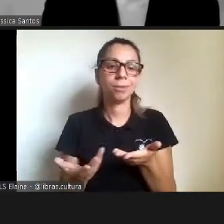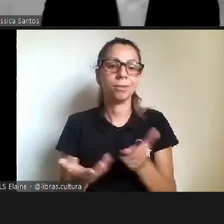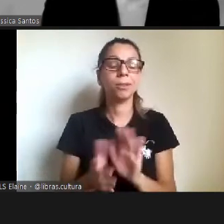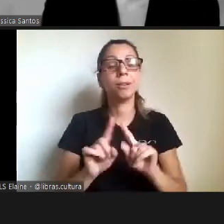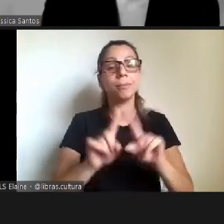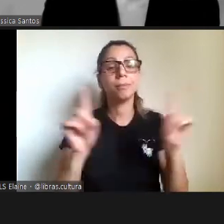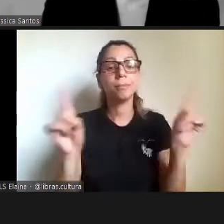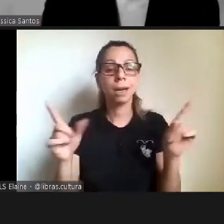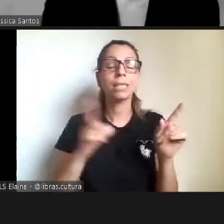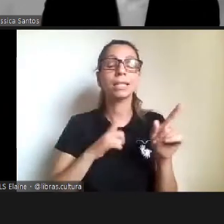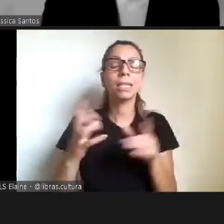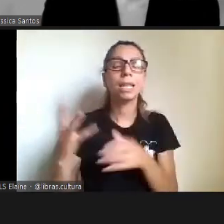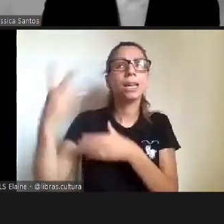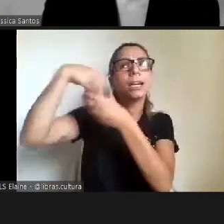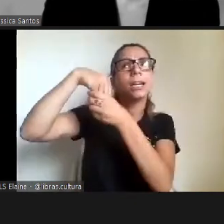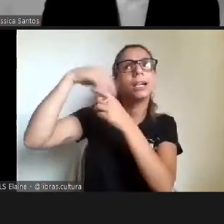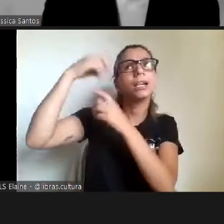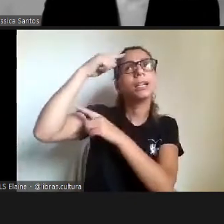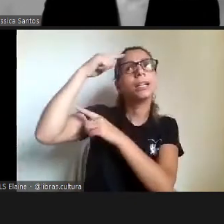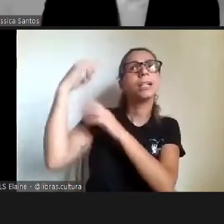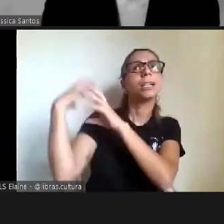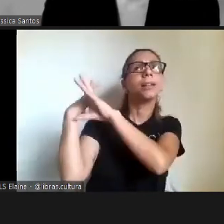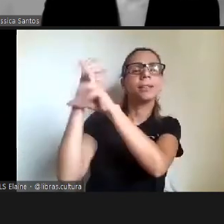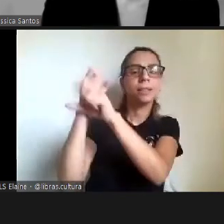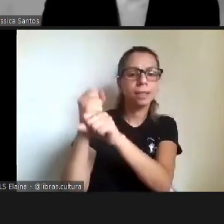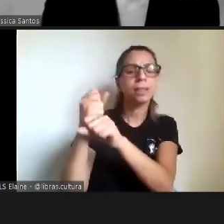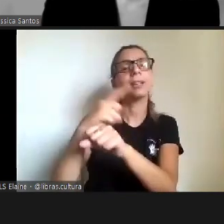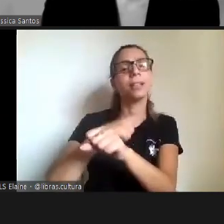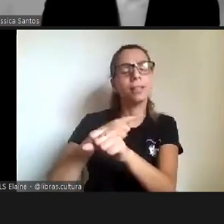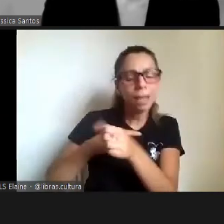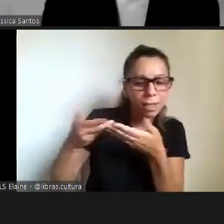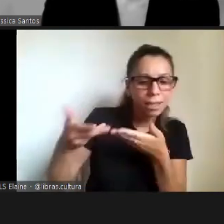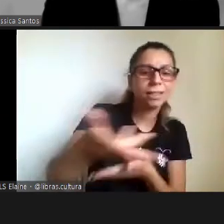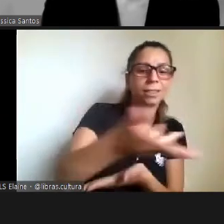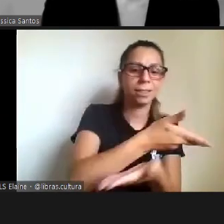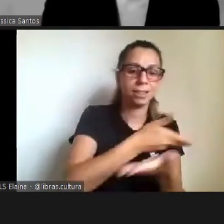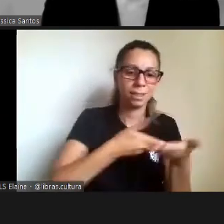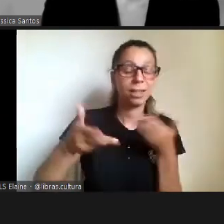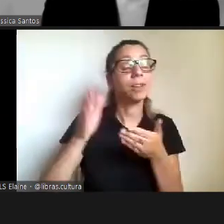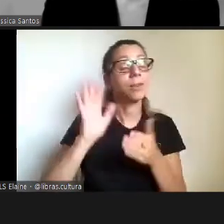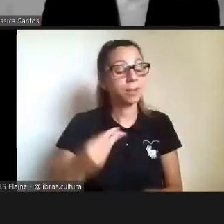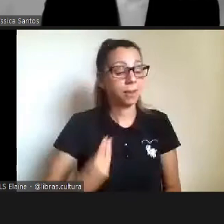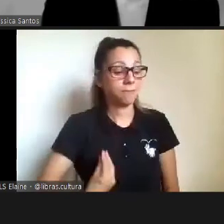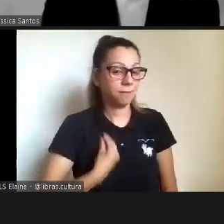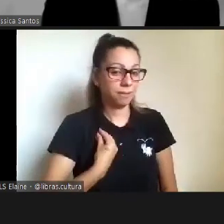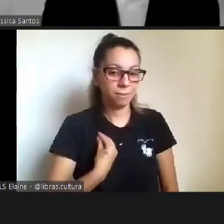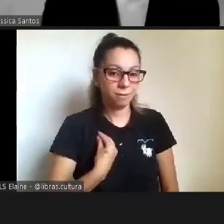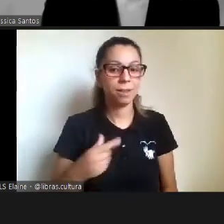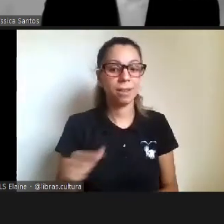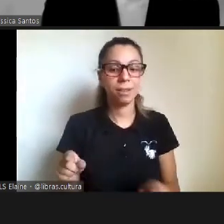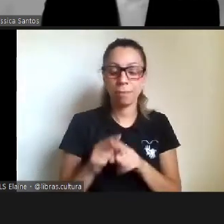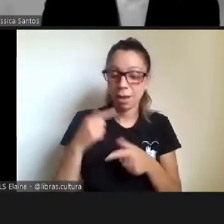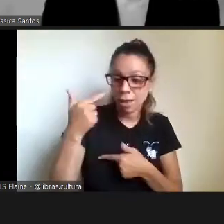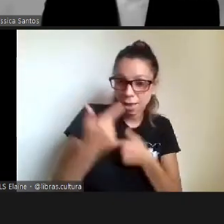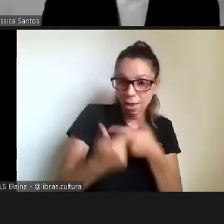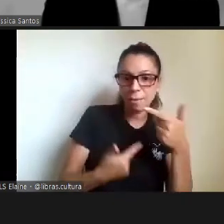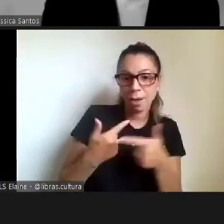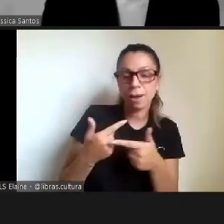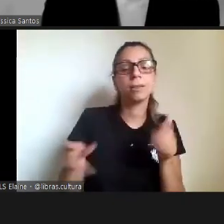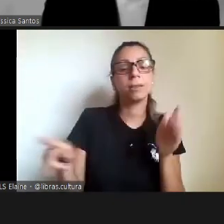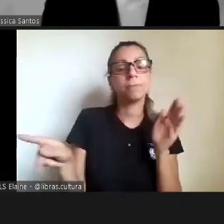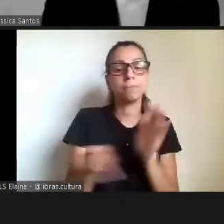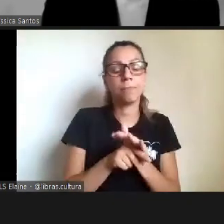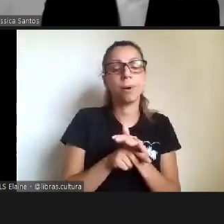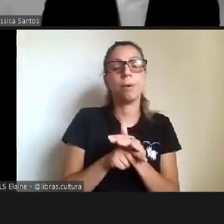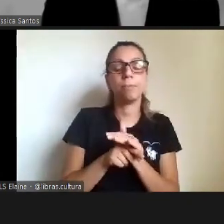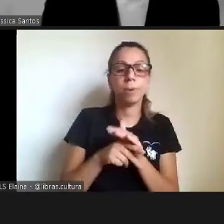mas que tem na memória, de que ele existe. Existe, eu já vivenciei, então também trabalho com esse próprio afeto